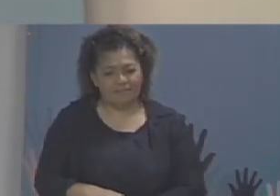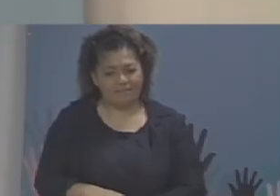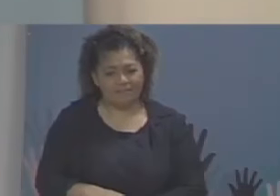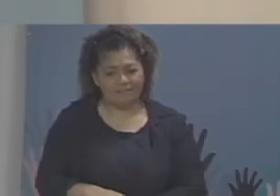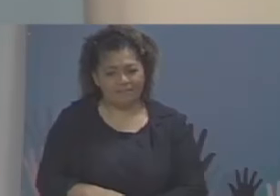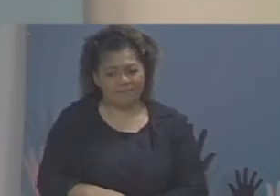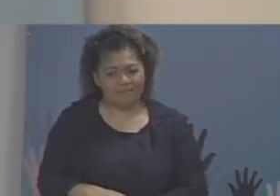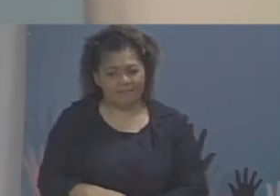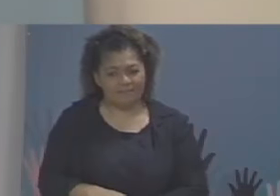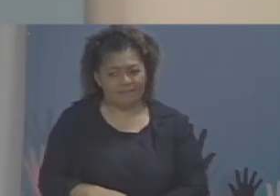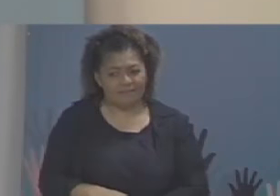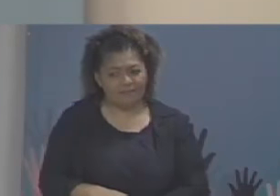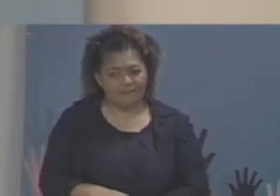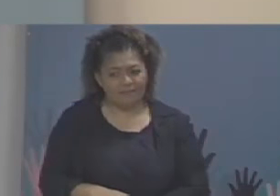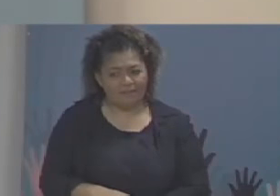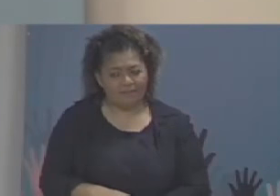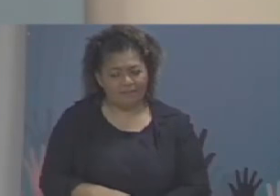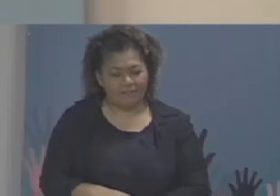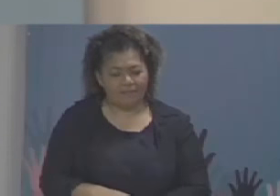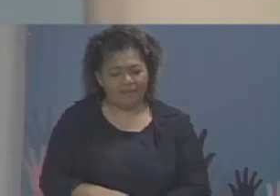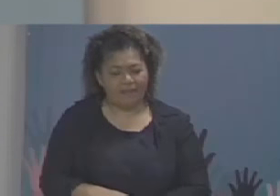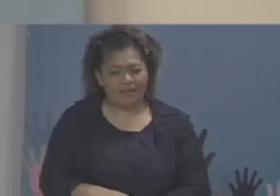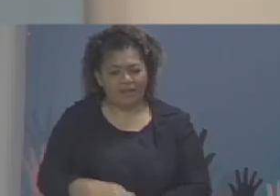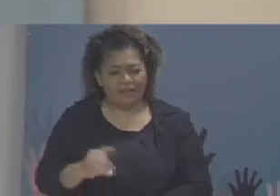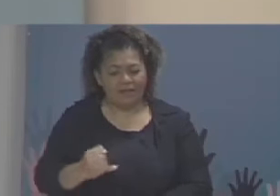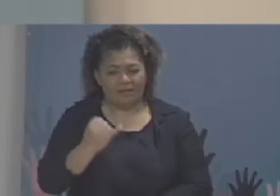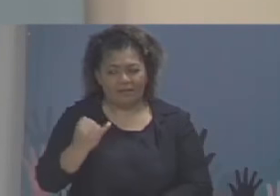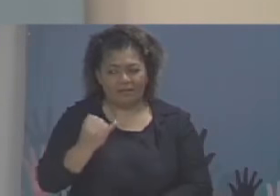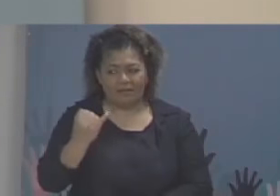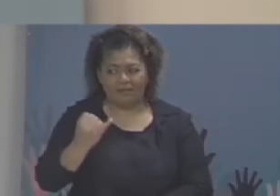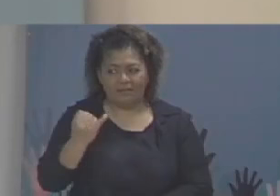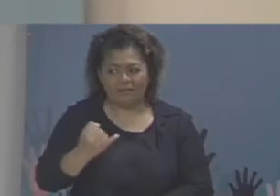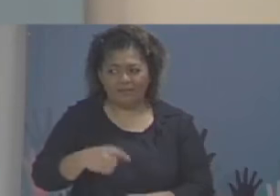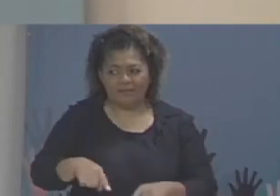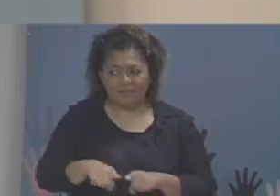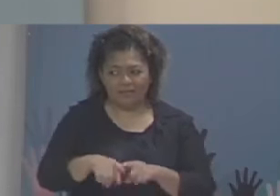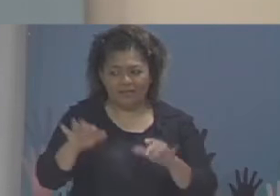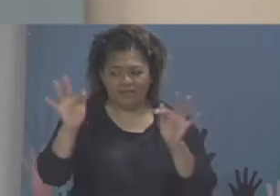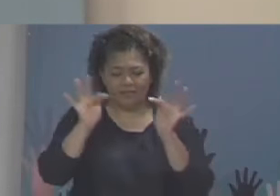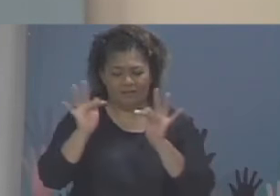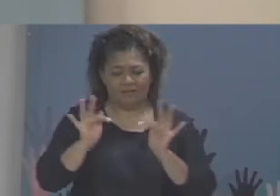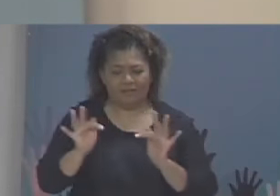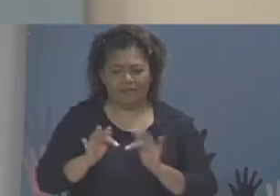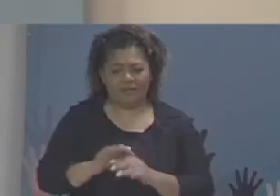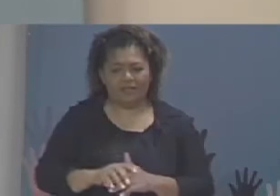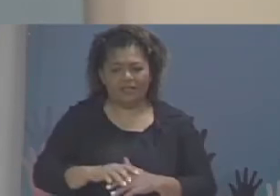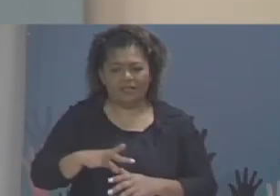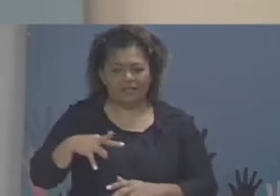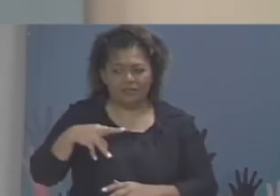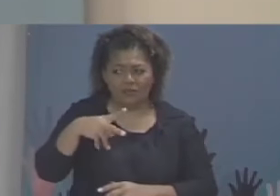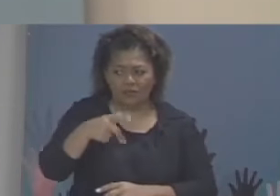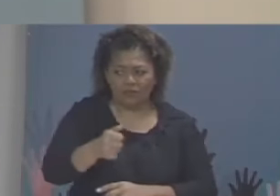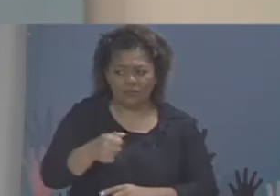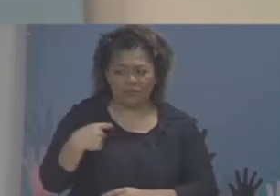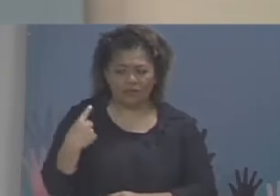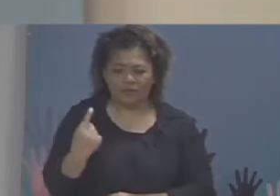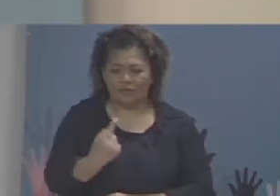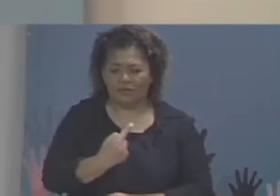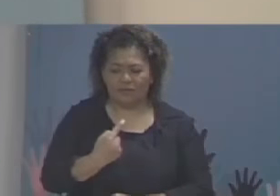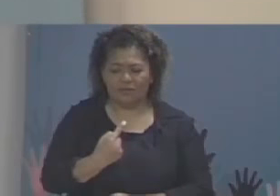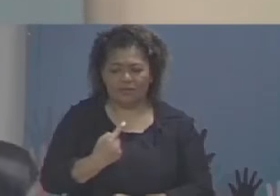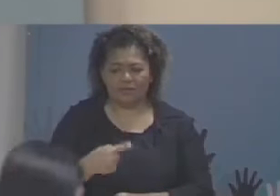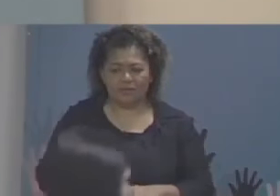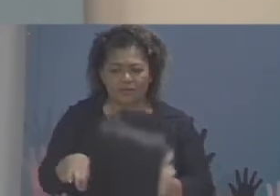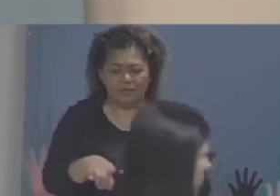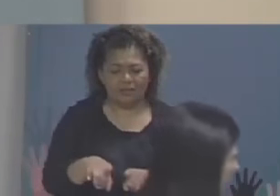Graças a Deus você me fez essa pergunta. Nossa, eu fico super feliz. E eu não vou nem me dirigir somente a você, vou me dirigir a todos nós aqui, vou me dirigir aos